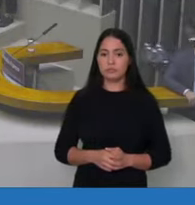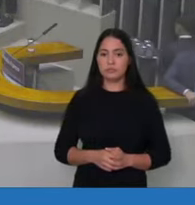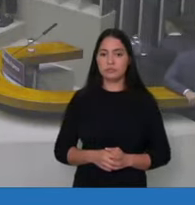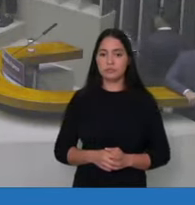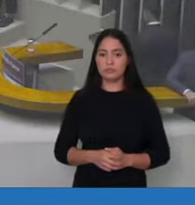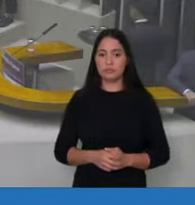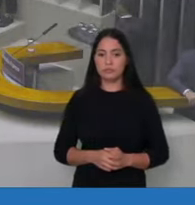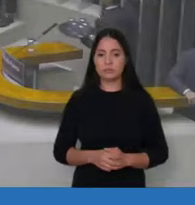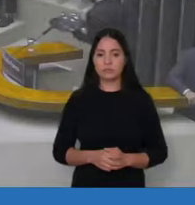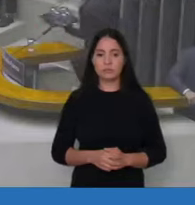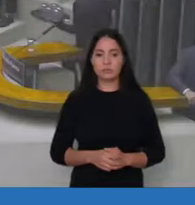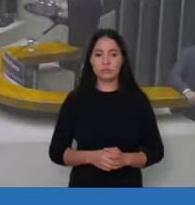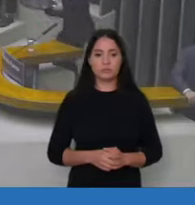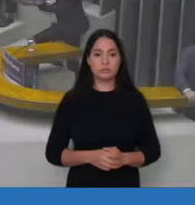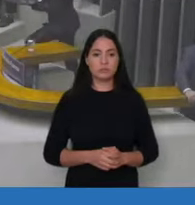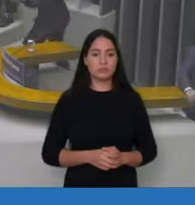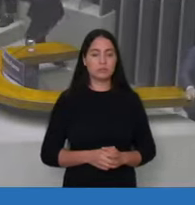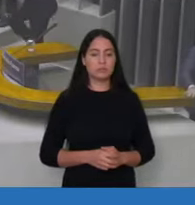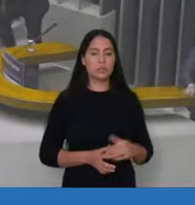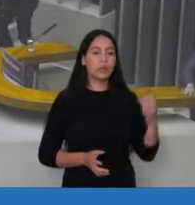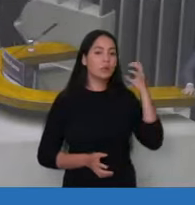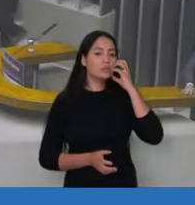travou o celular bem na hora que eu vou.